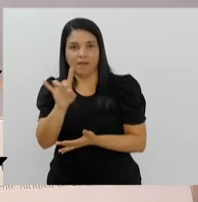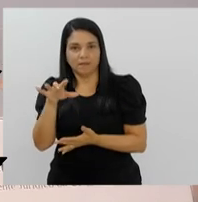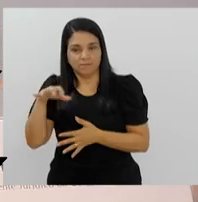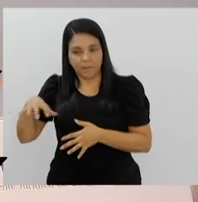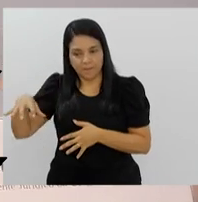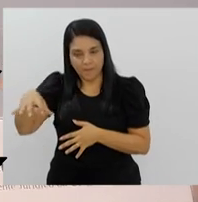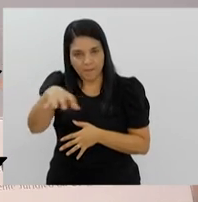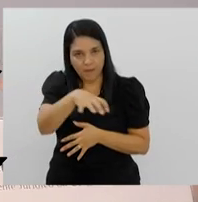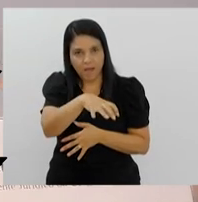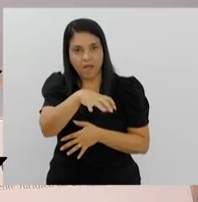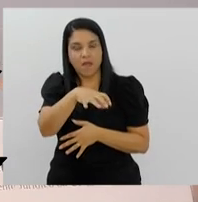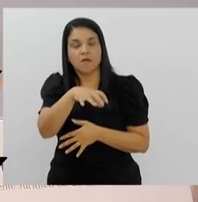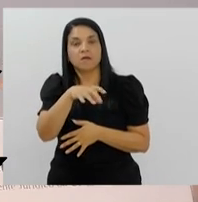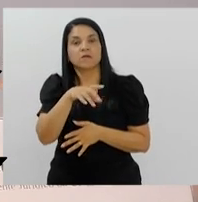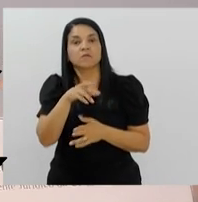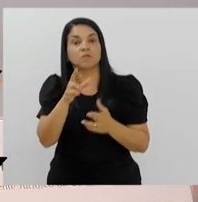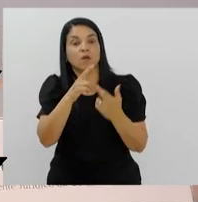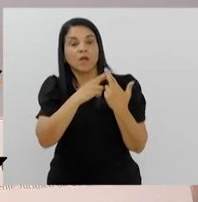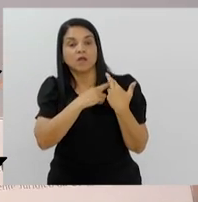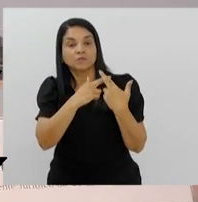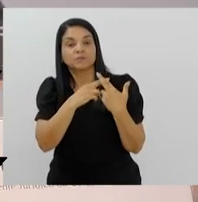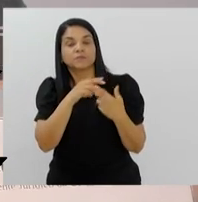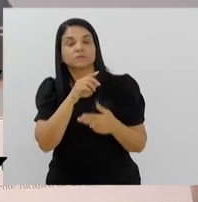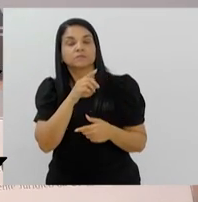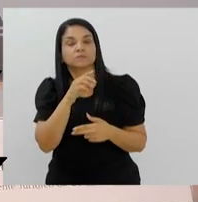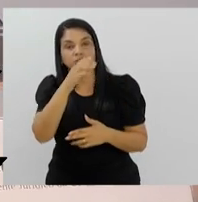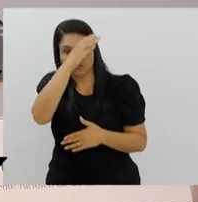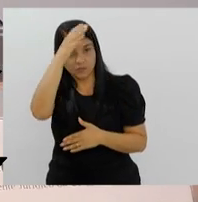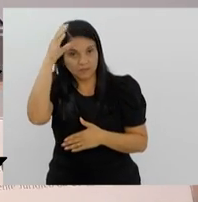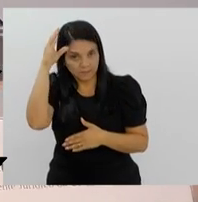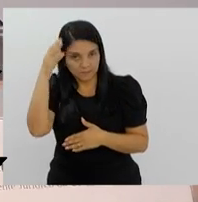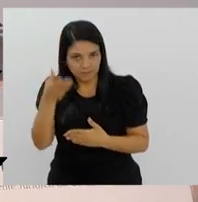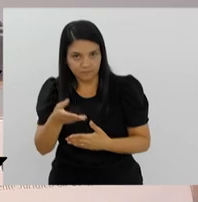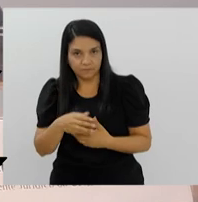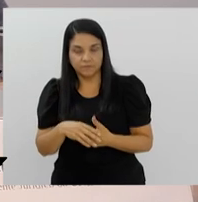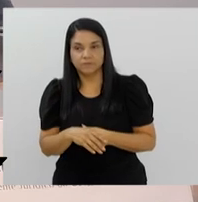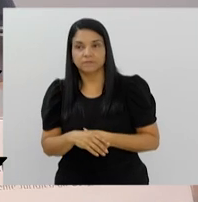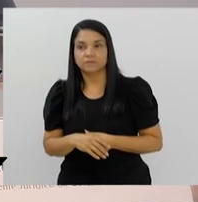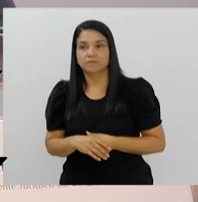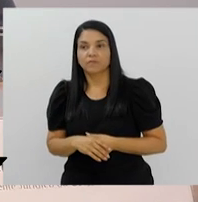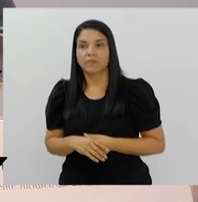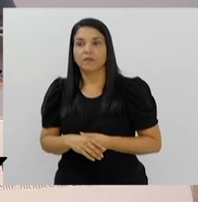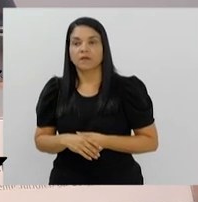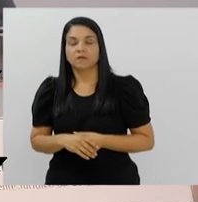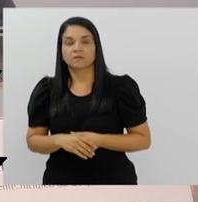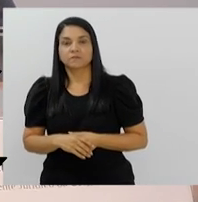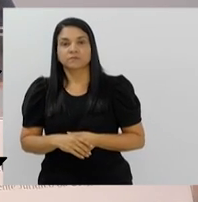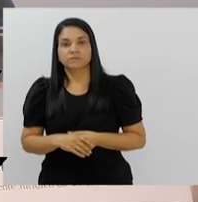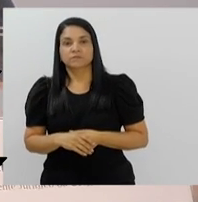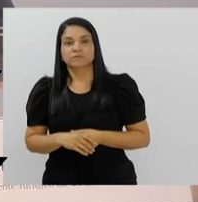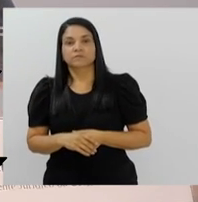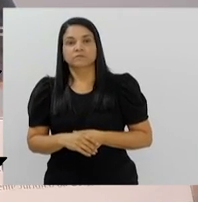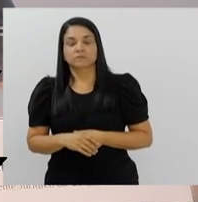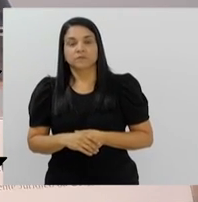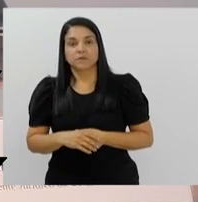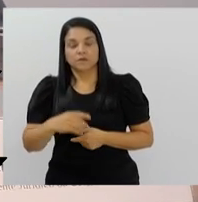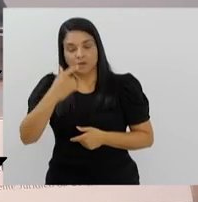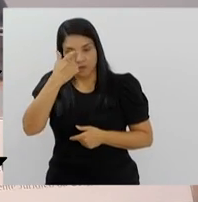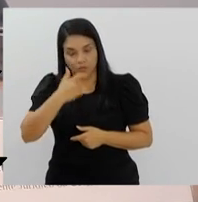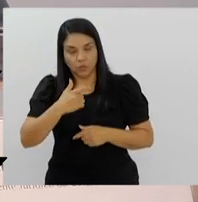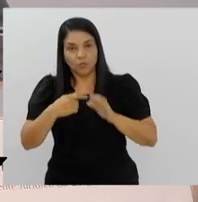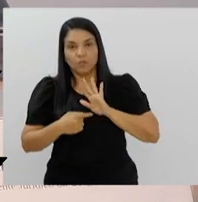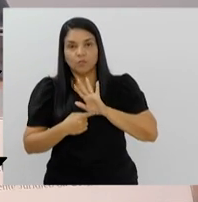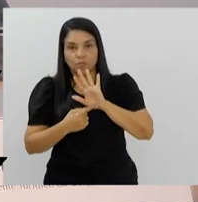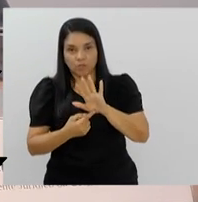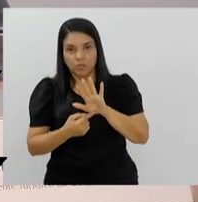os seus respectivos beneficiários tá eu trouxe aqui o objeto